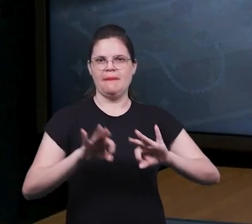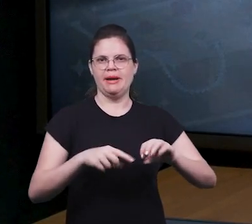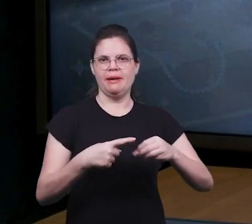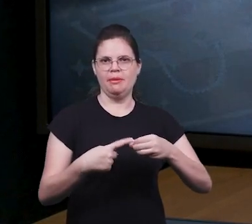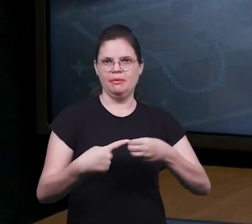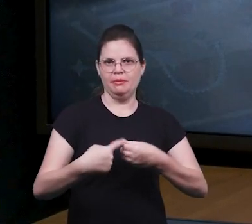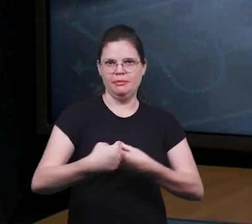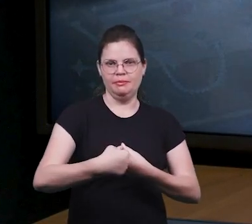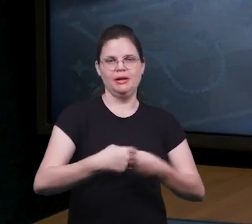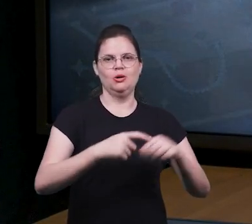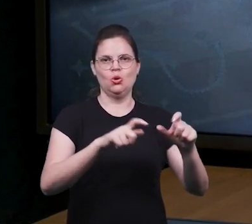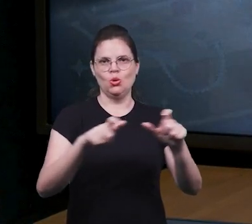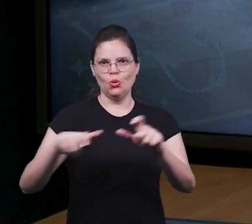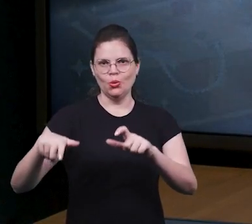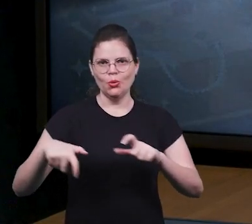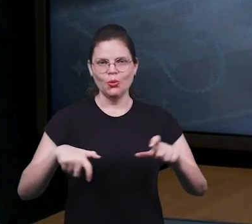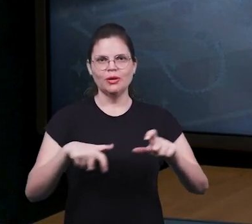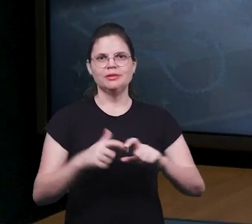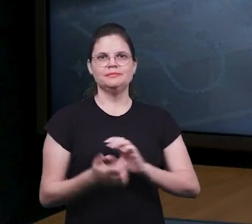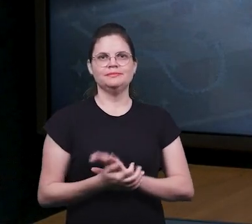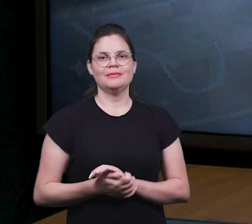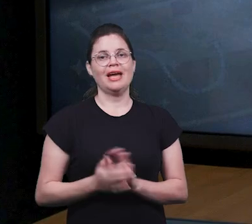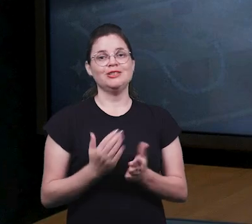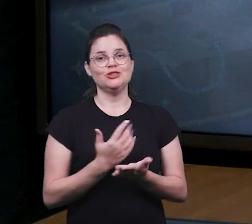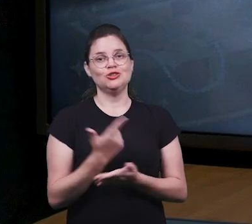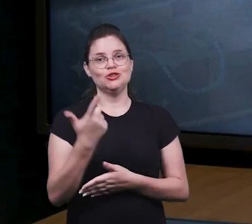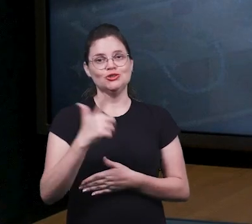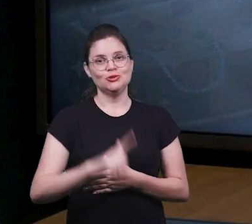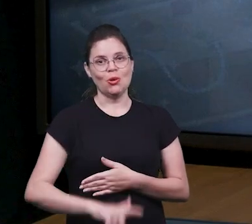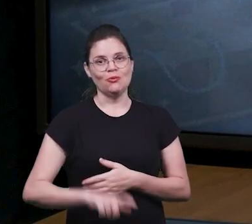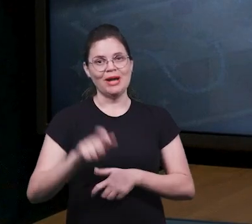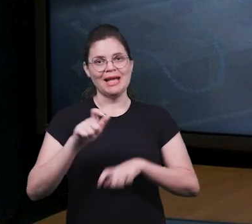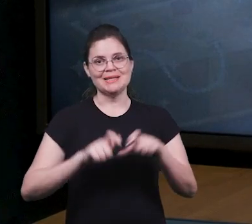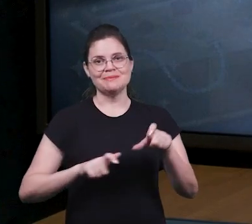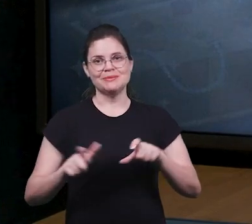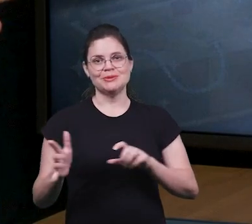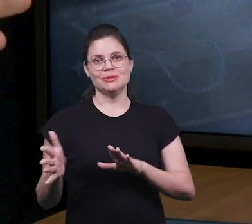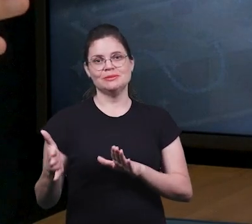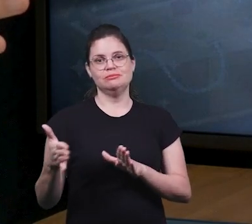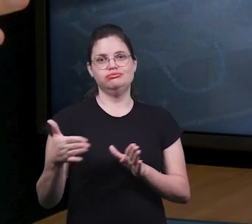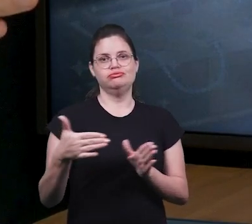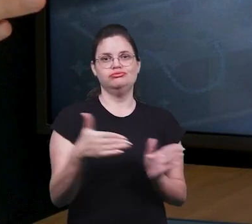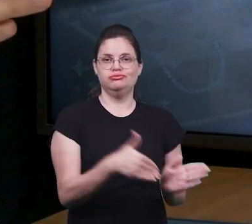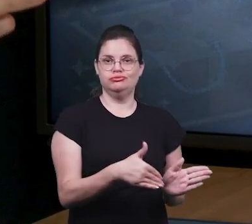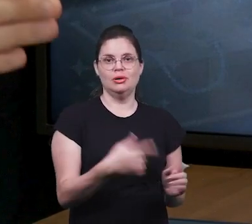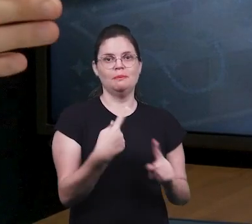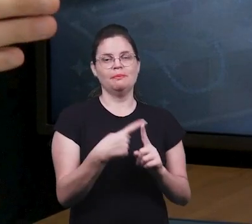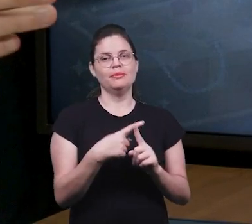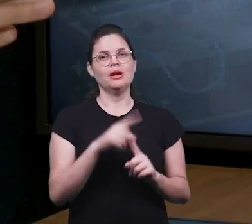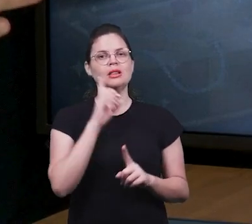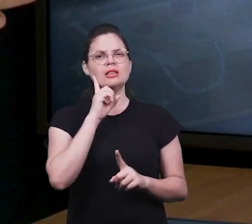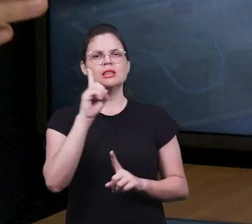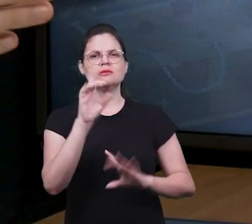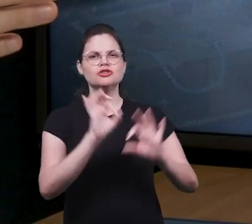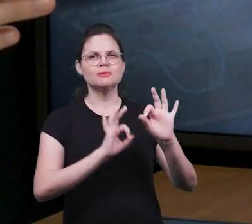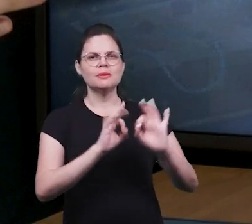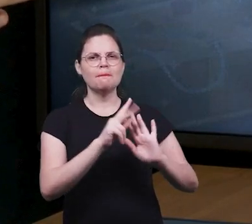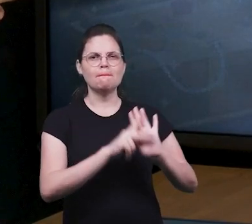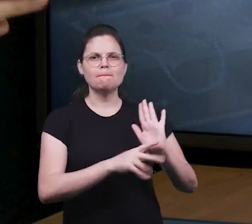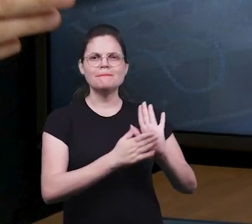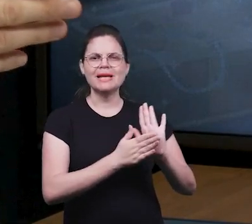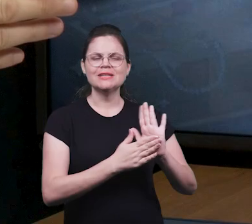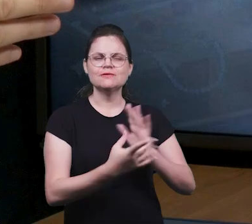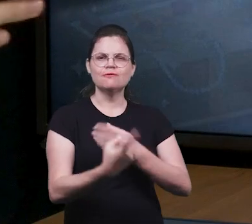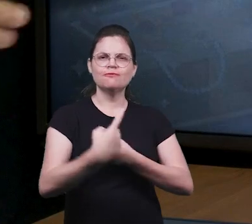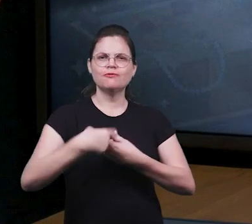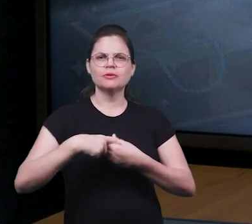homem começa a se desviar de um projeto que Deus havia estabelecido de bênção, de recomeço.